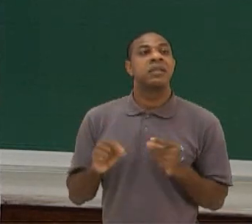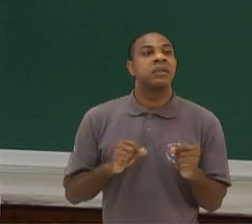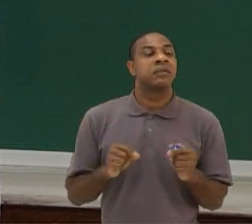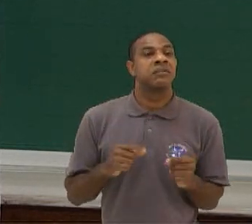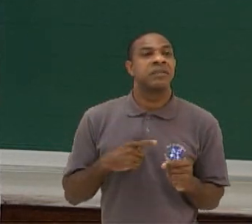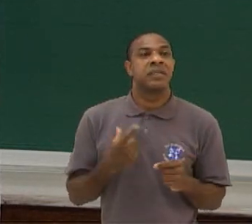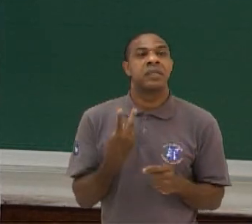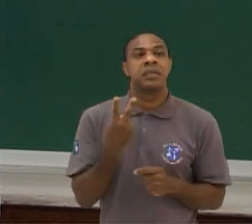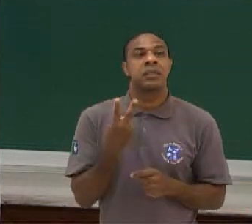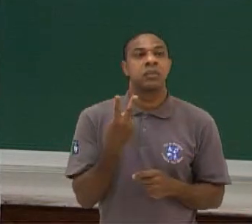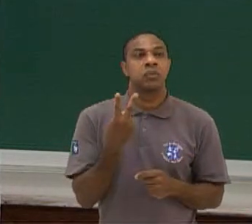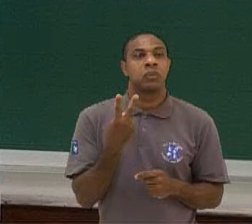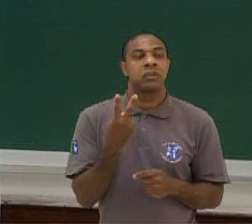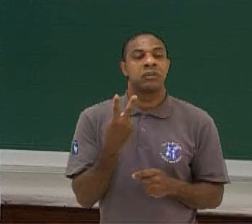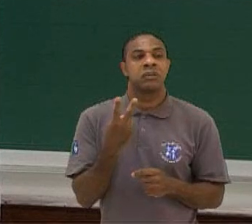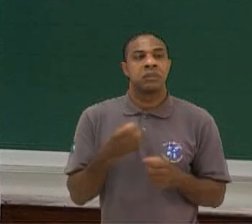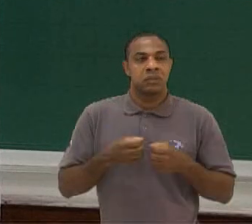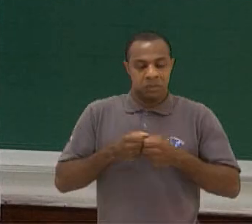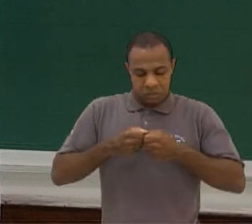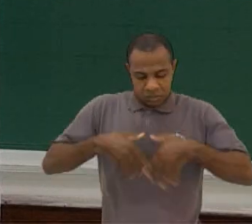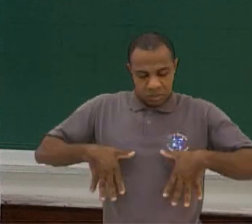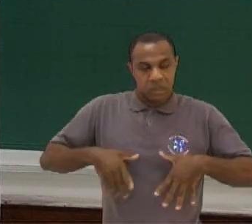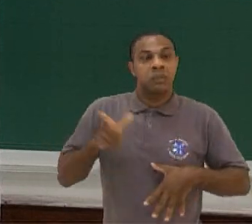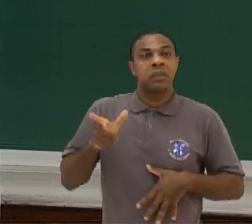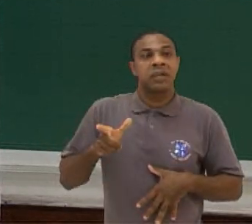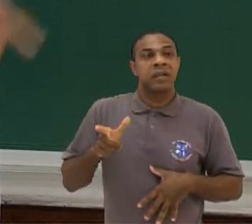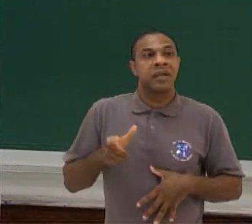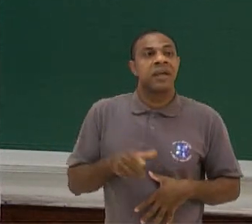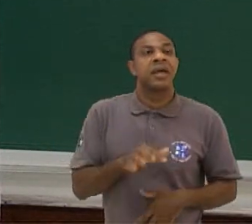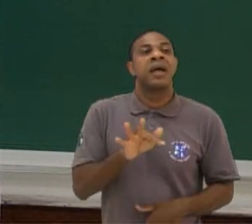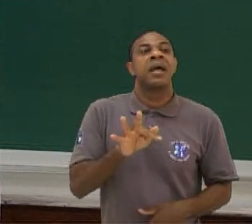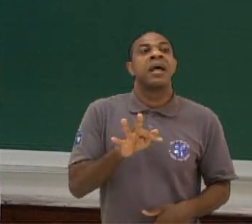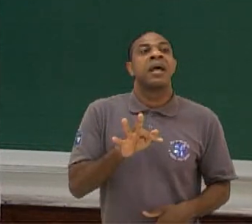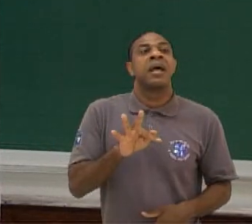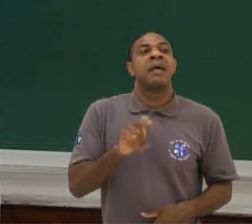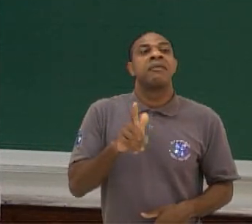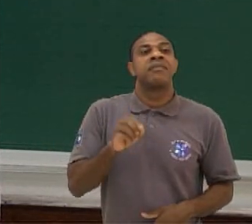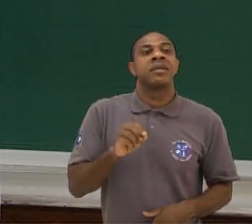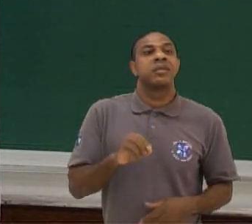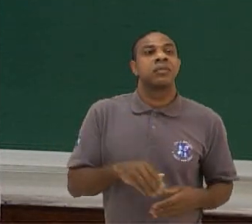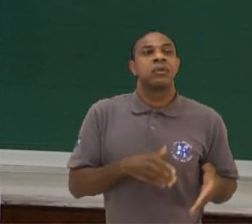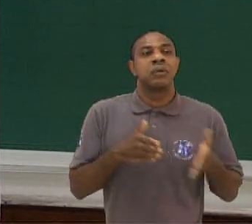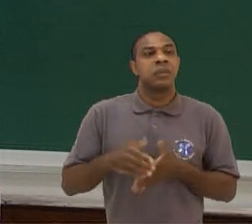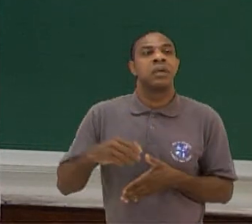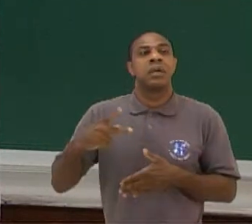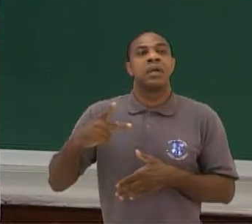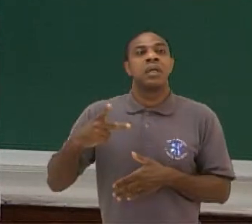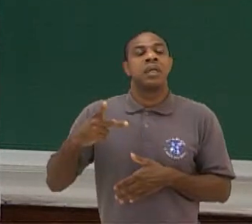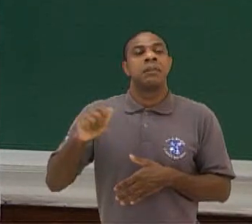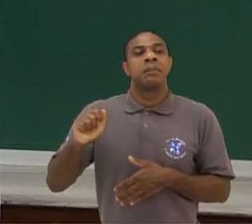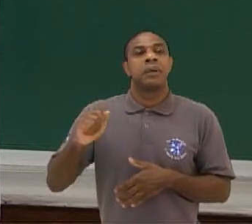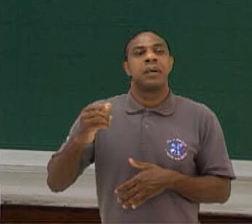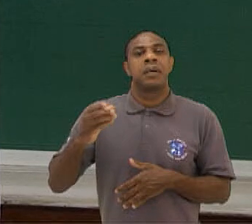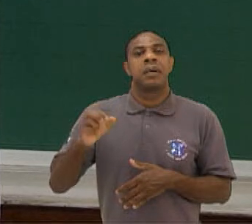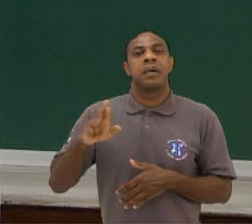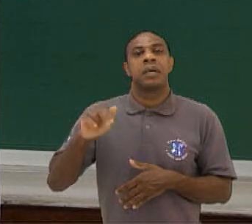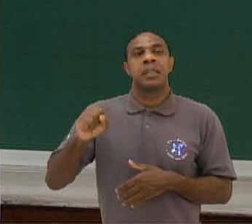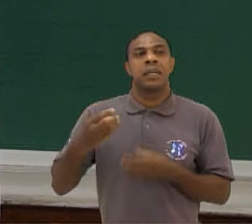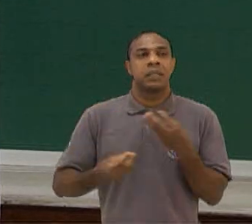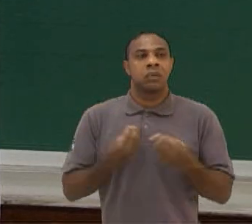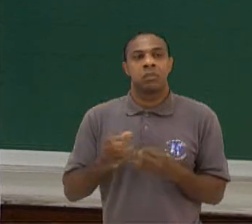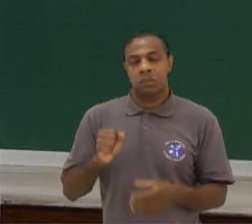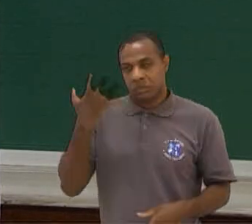duas glândulas, que são fígado e pâncreas, que vão produzir enzimas digestivas ali. Vamos ver como isso